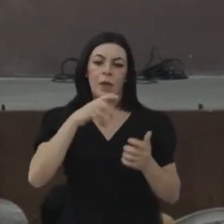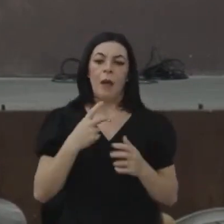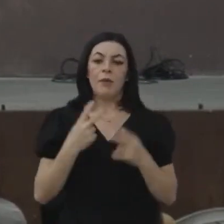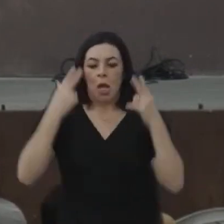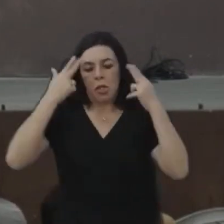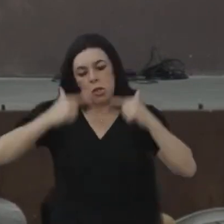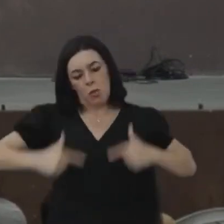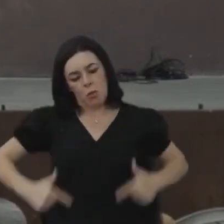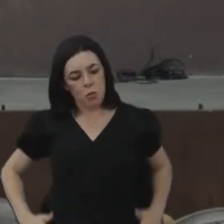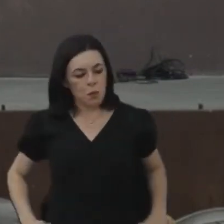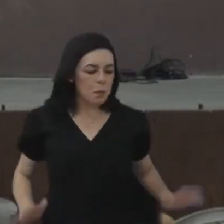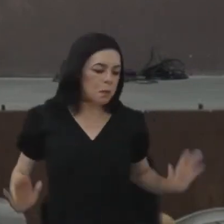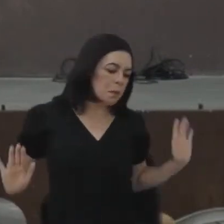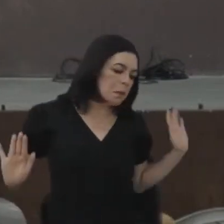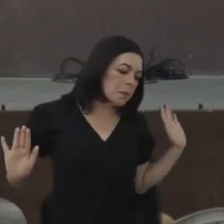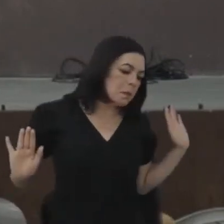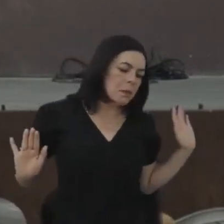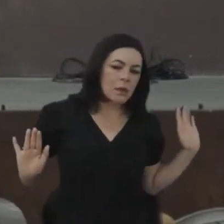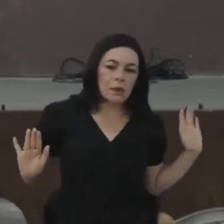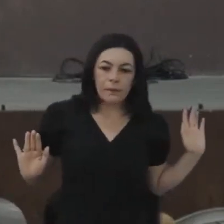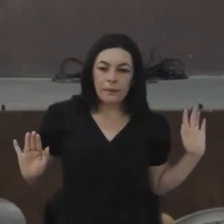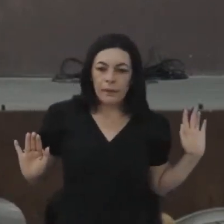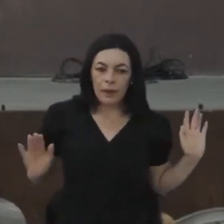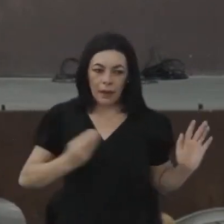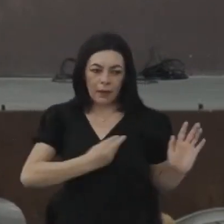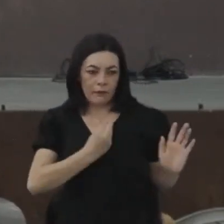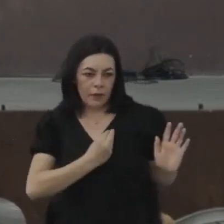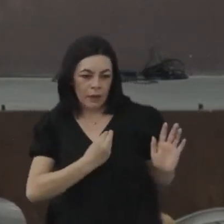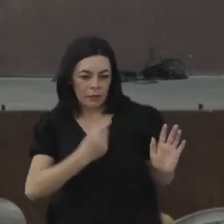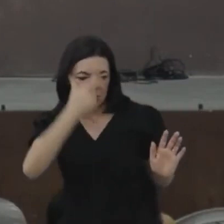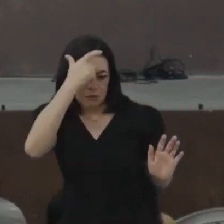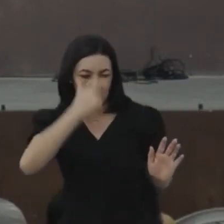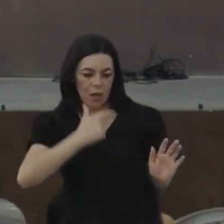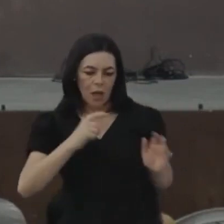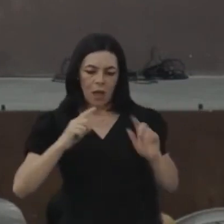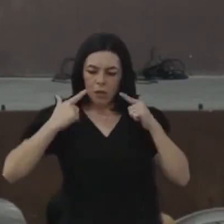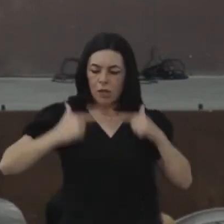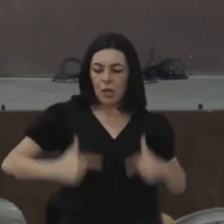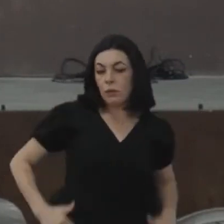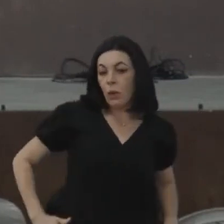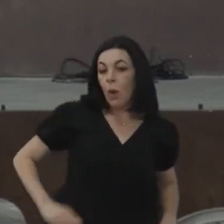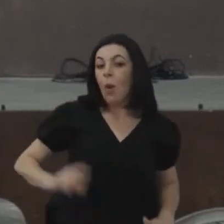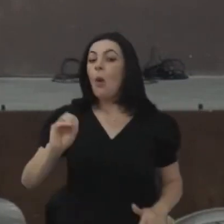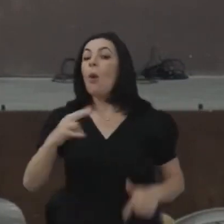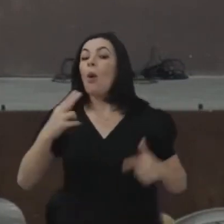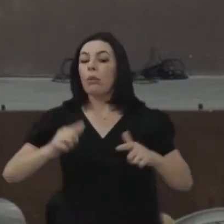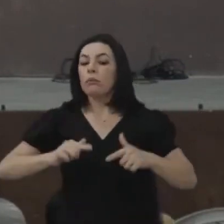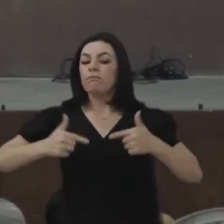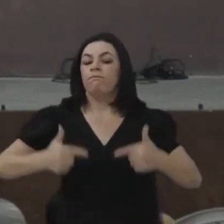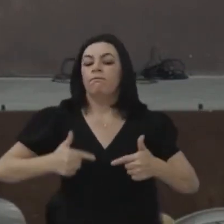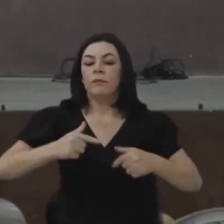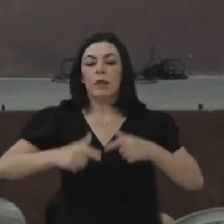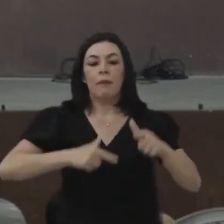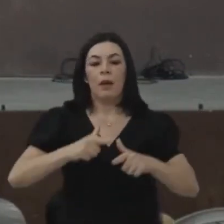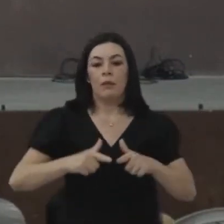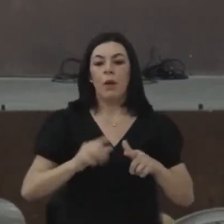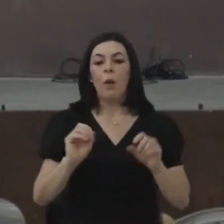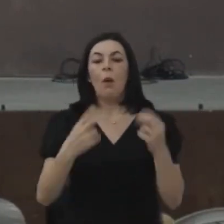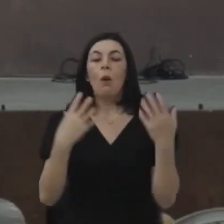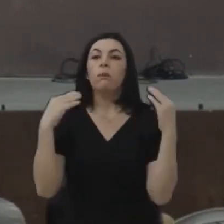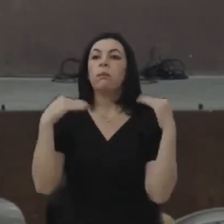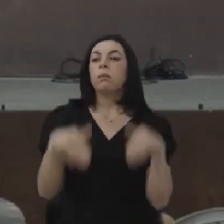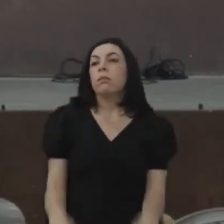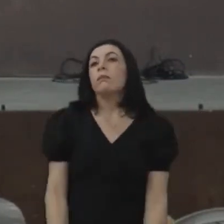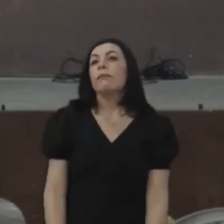neutros naquilo que eles fazem, vivem ou são? Eles devem ser ativos no mundo ou passivos quanto